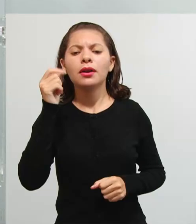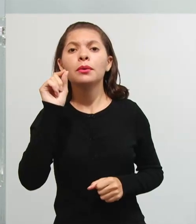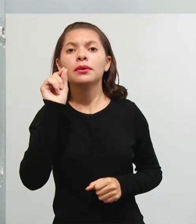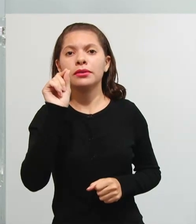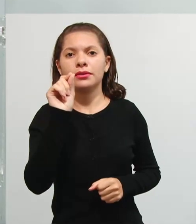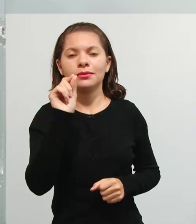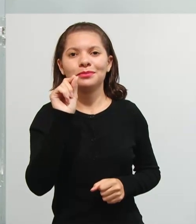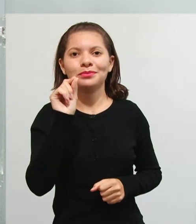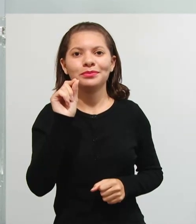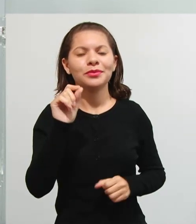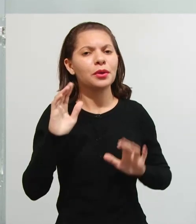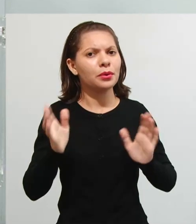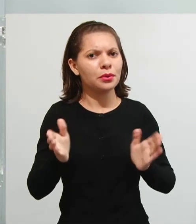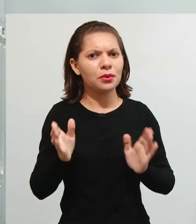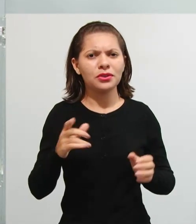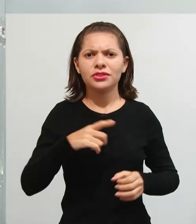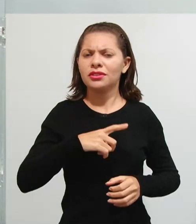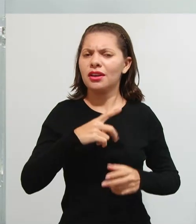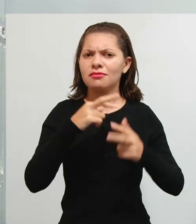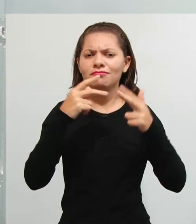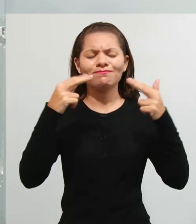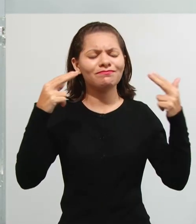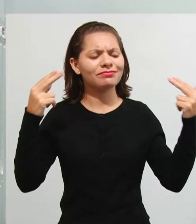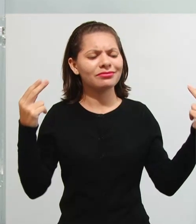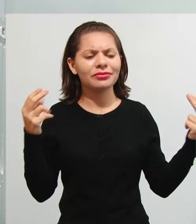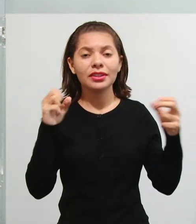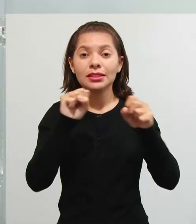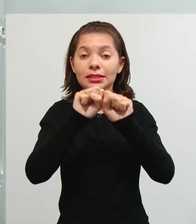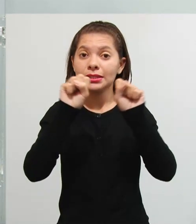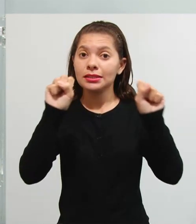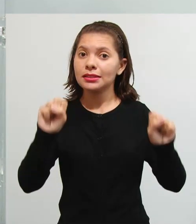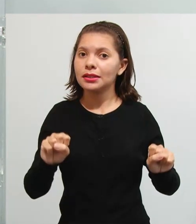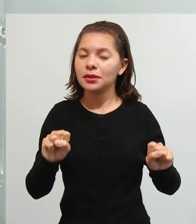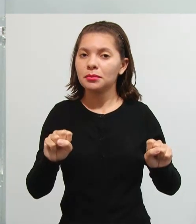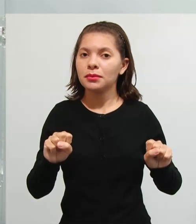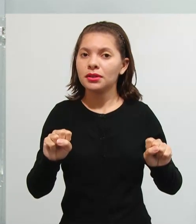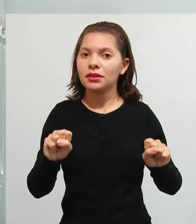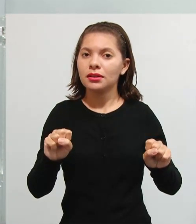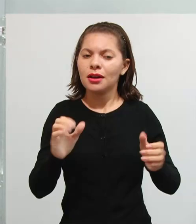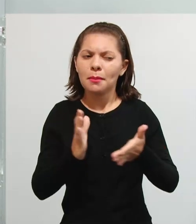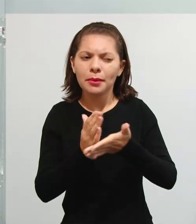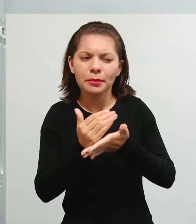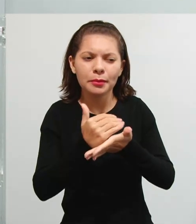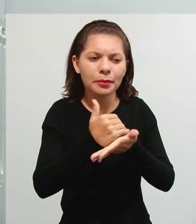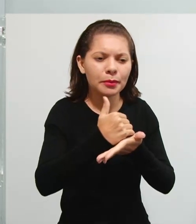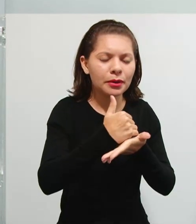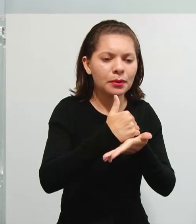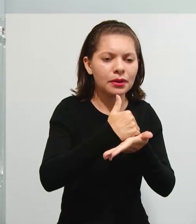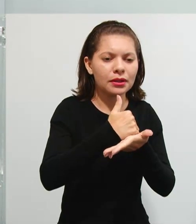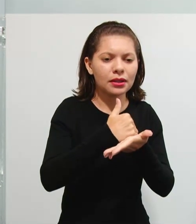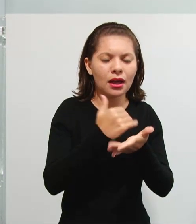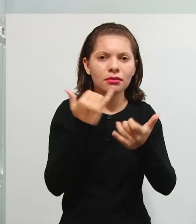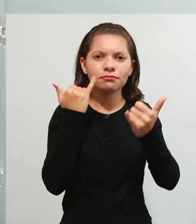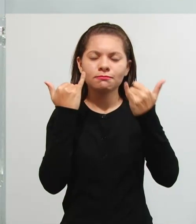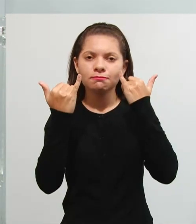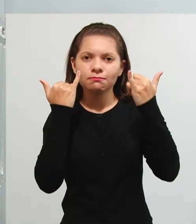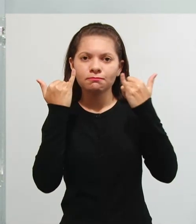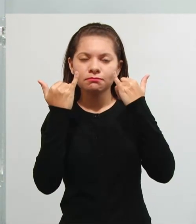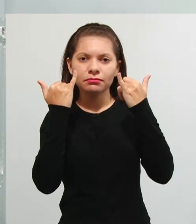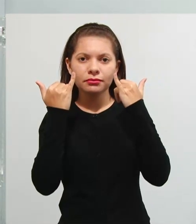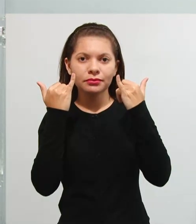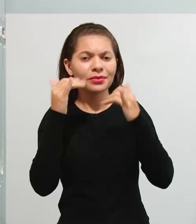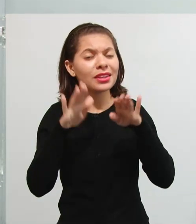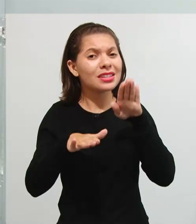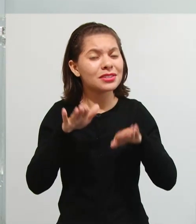Hoje em dia existem vários sistemas informatizados que nos ajudam a coletar essas informações e às